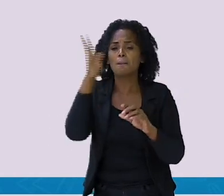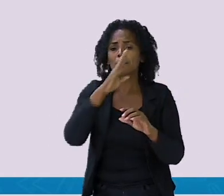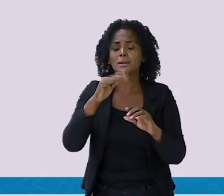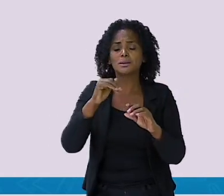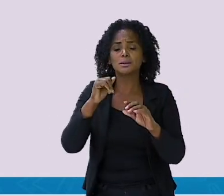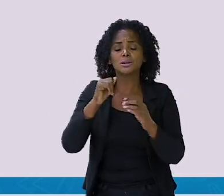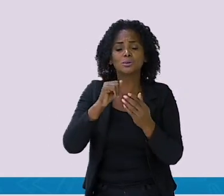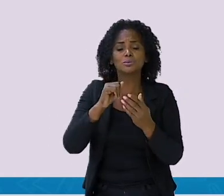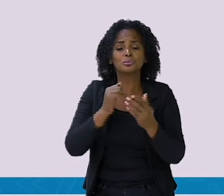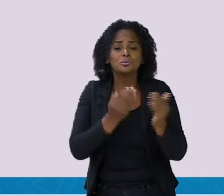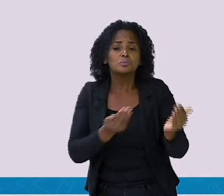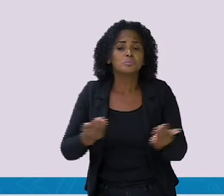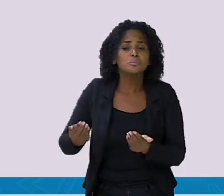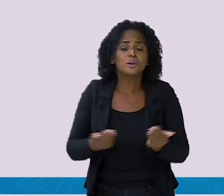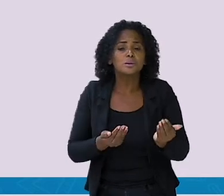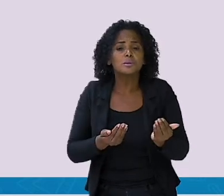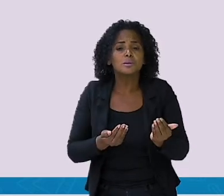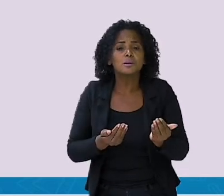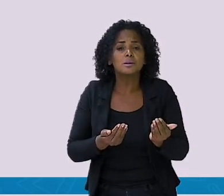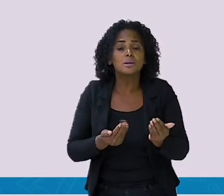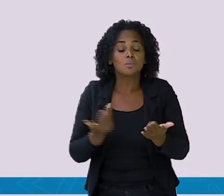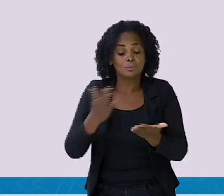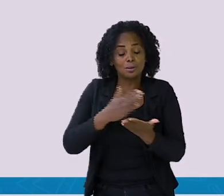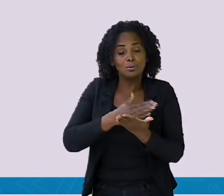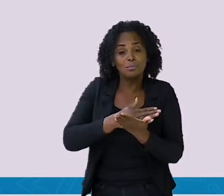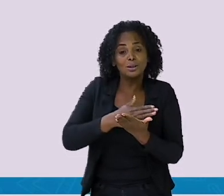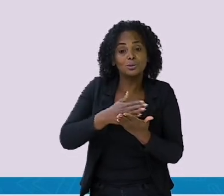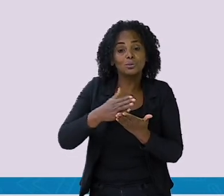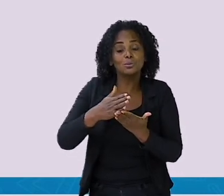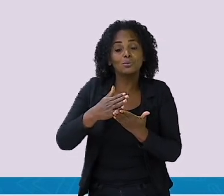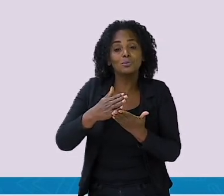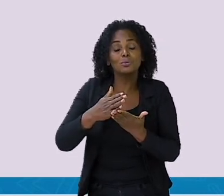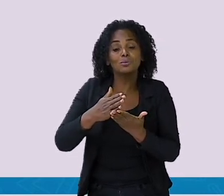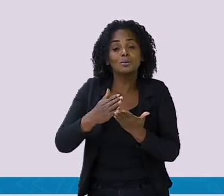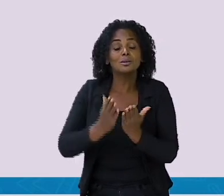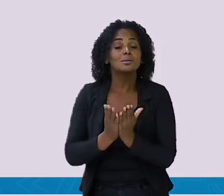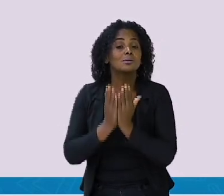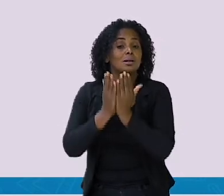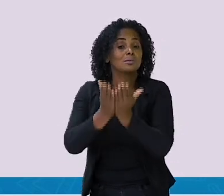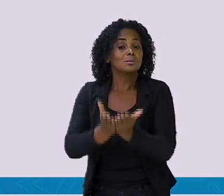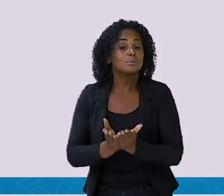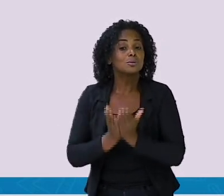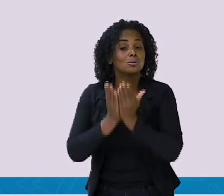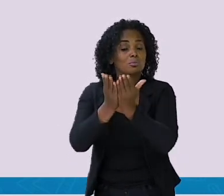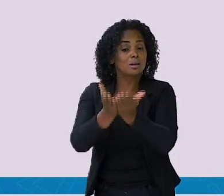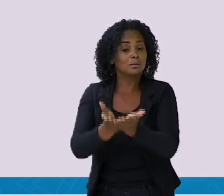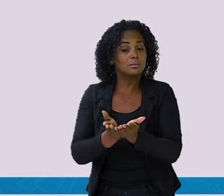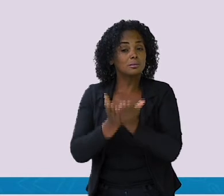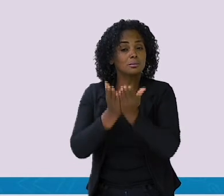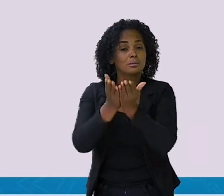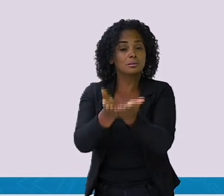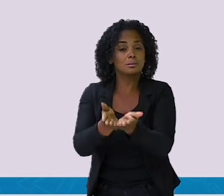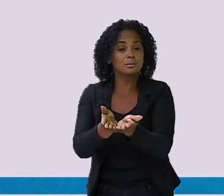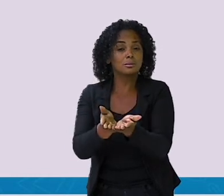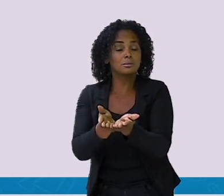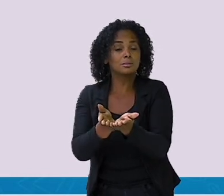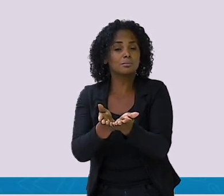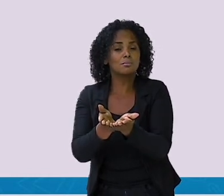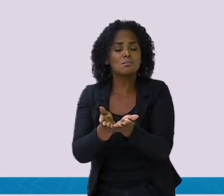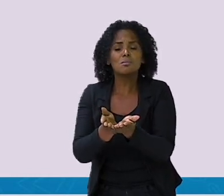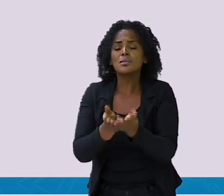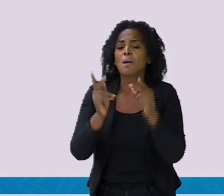que o Brasil ainda era neném. Essa expressão aí, ela é simbólica. O que é o Brasil